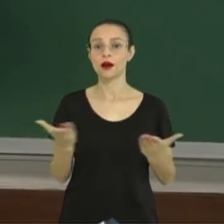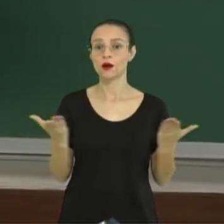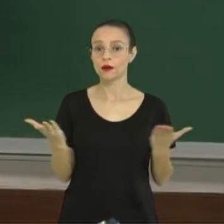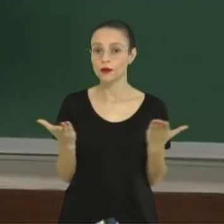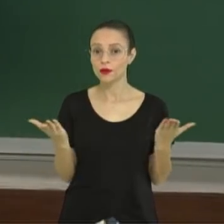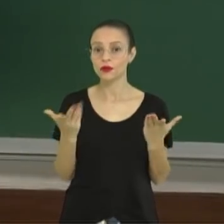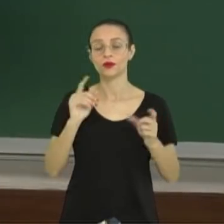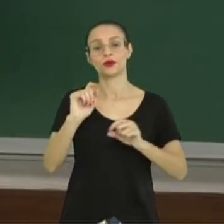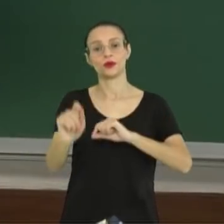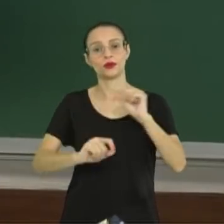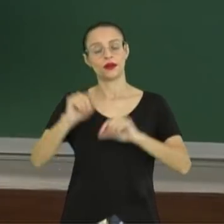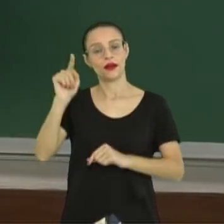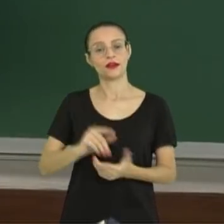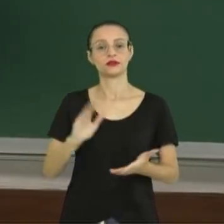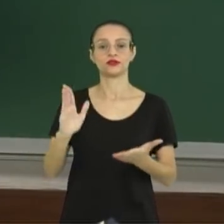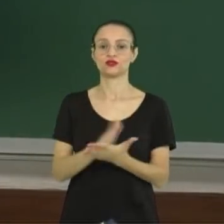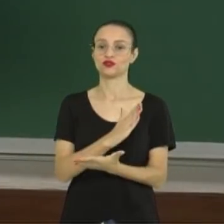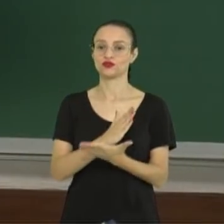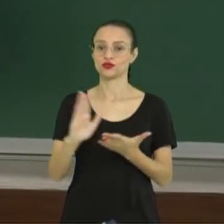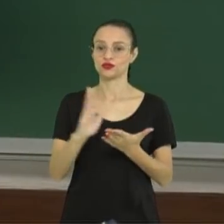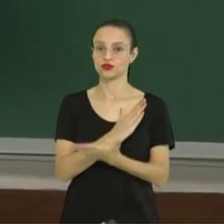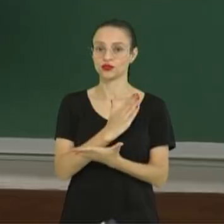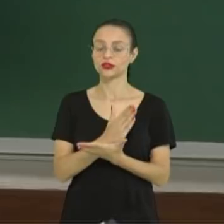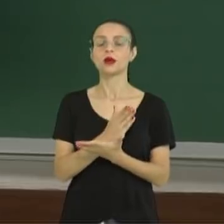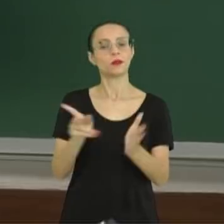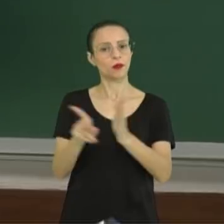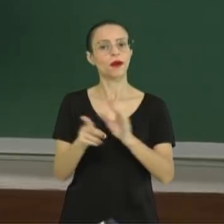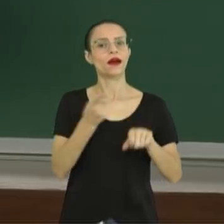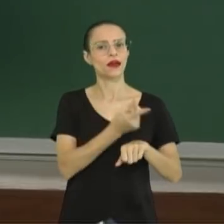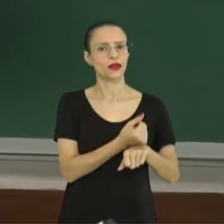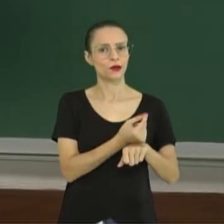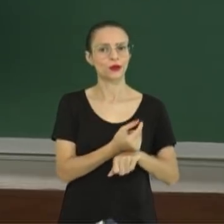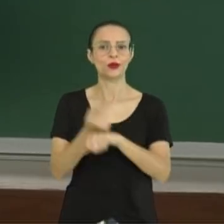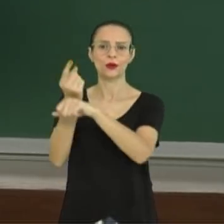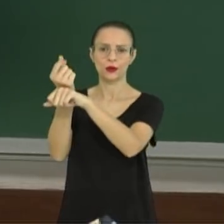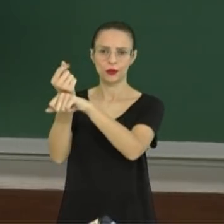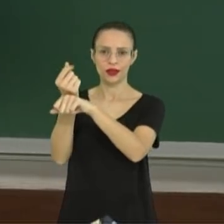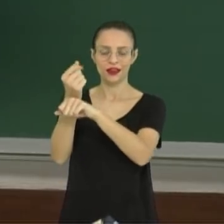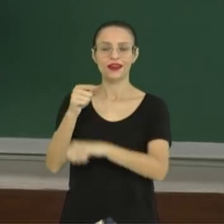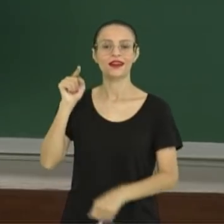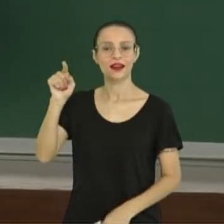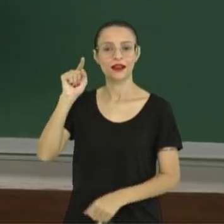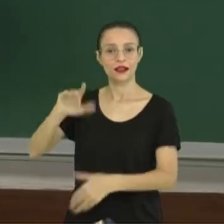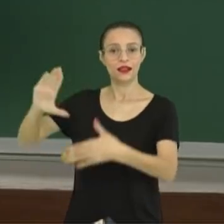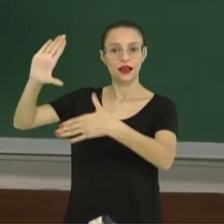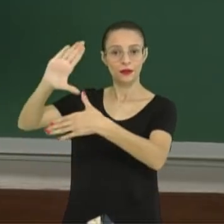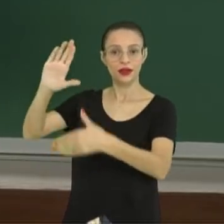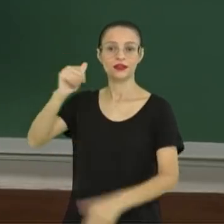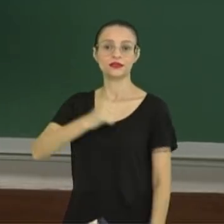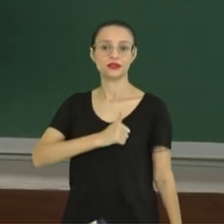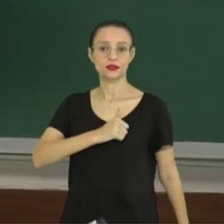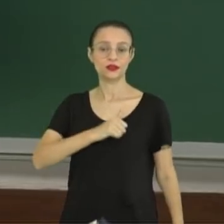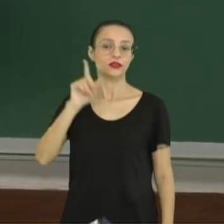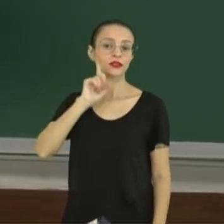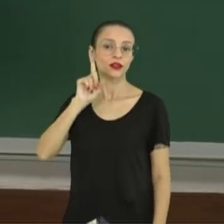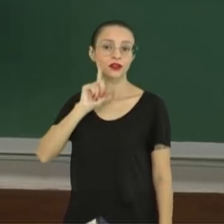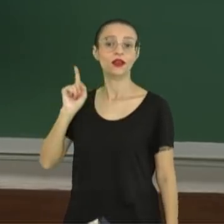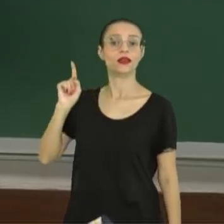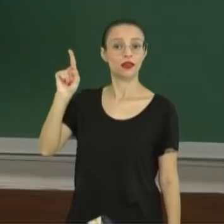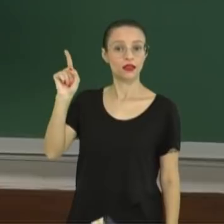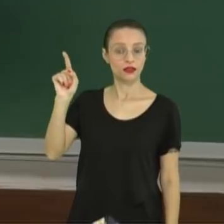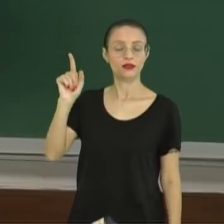se tornando uma divisão já econômica, né? Os países da América anglo-saxônica, Canadá e Estados Unidos têm um